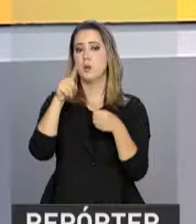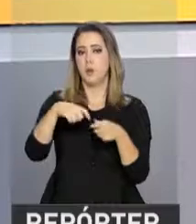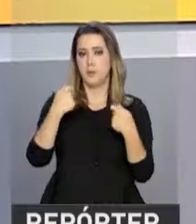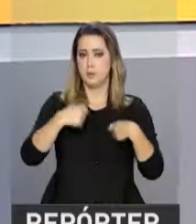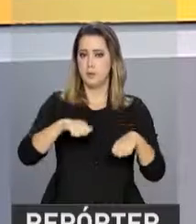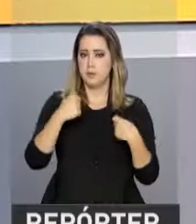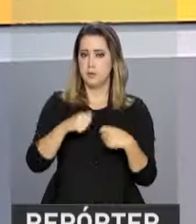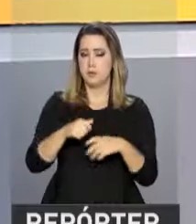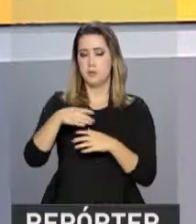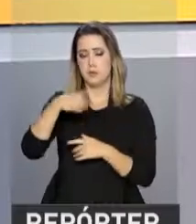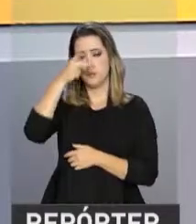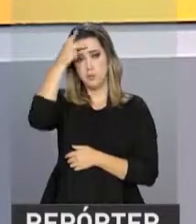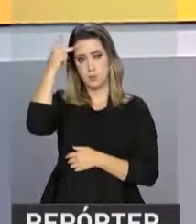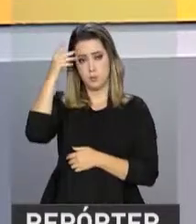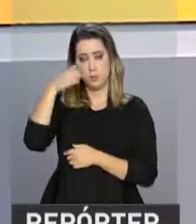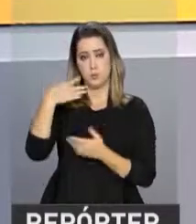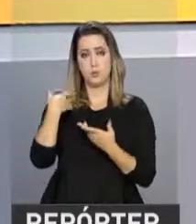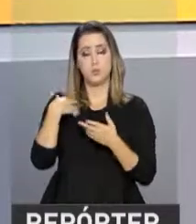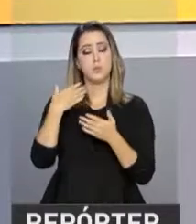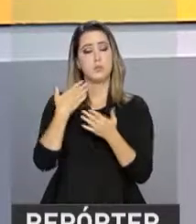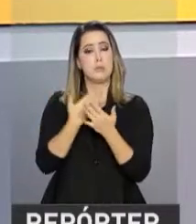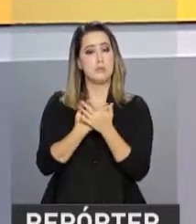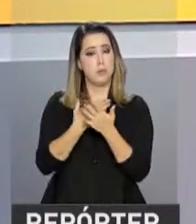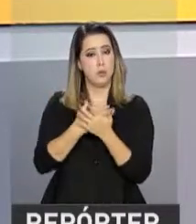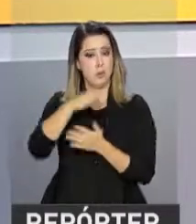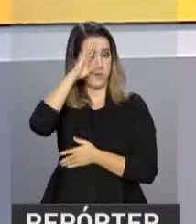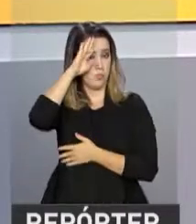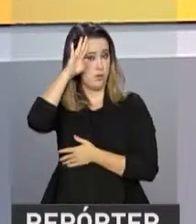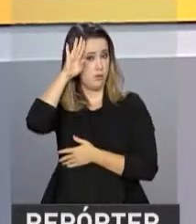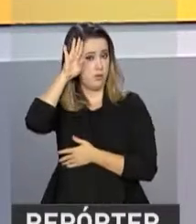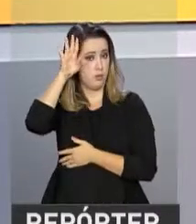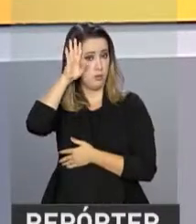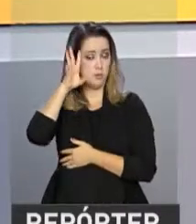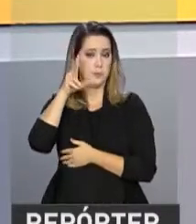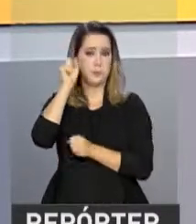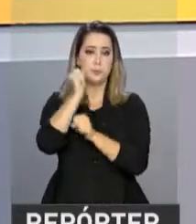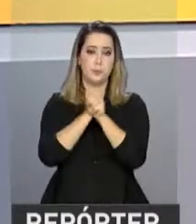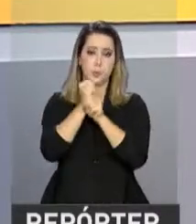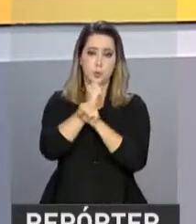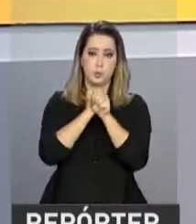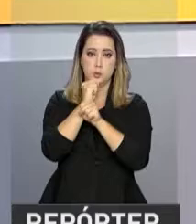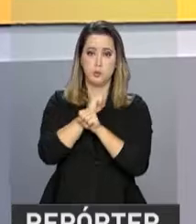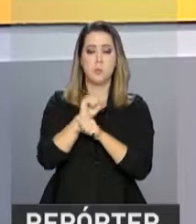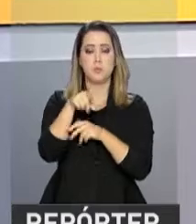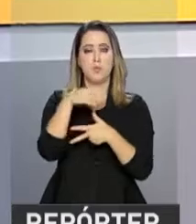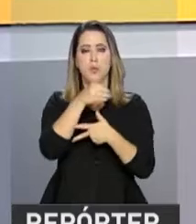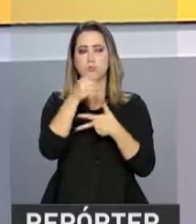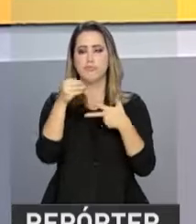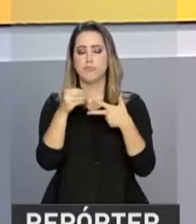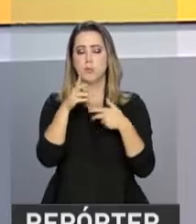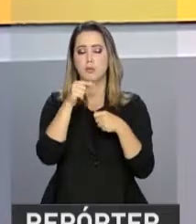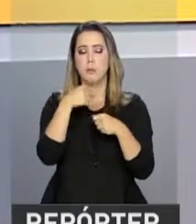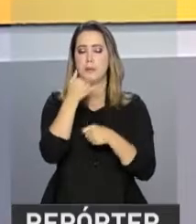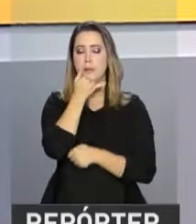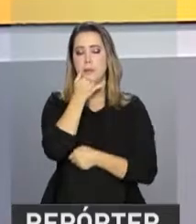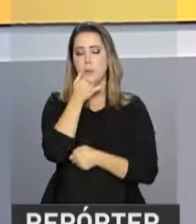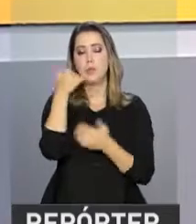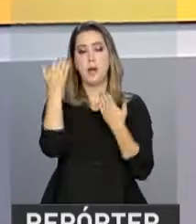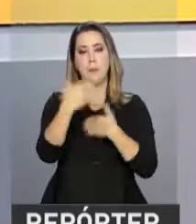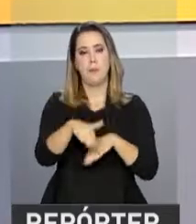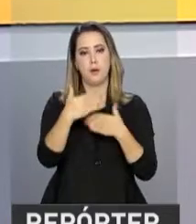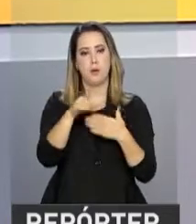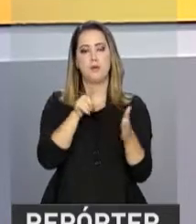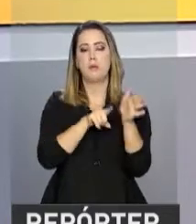concluindo cursos de graduação avaliados a cada ano o exame conta com uma prova em um questionamento com o perfil sócio econômico